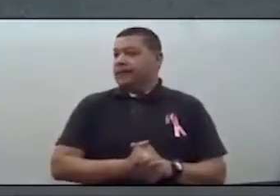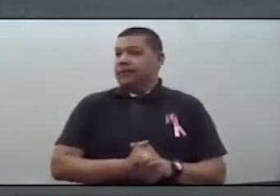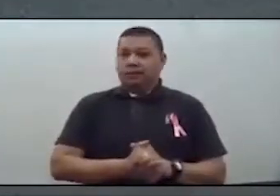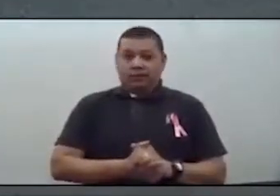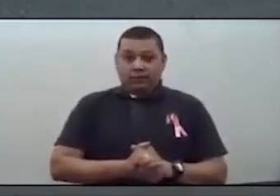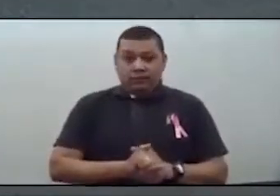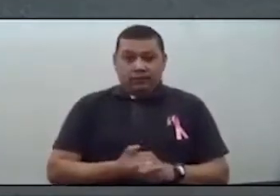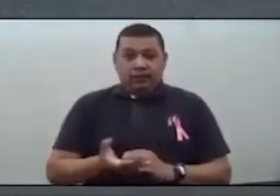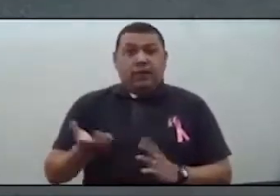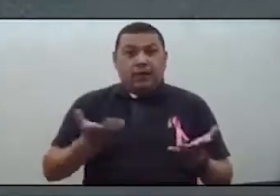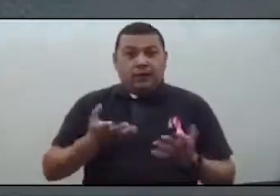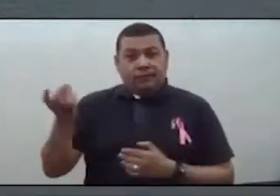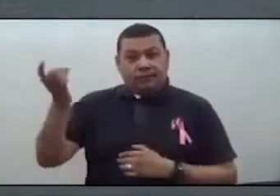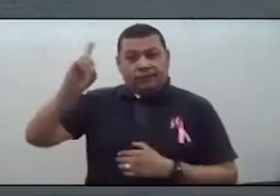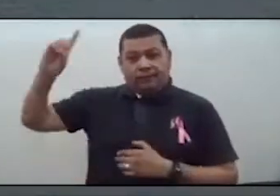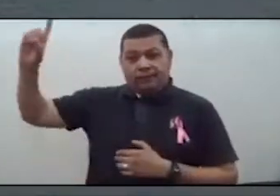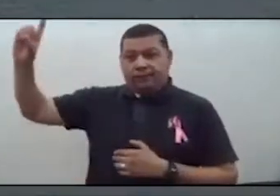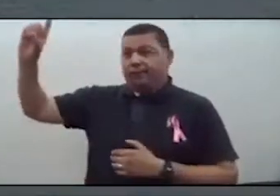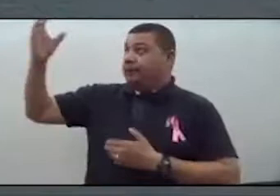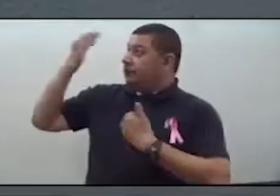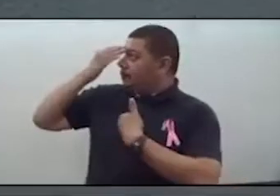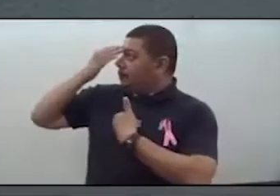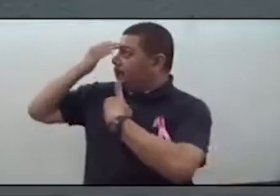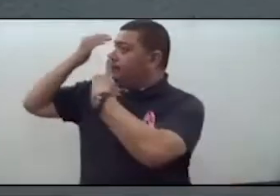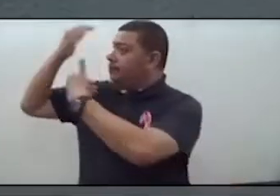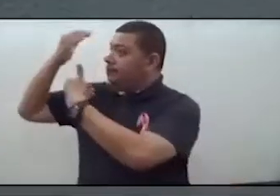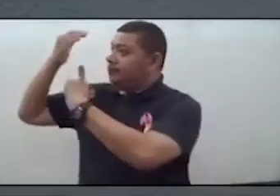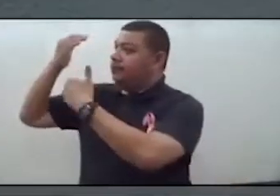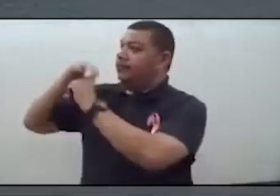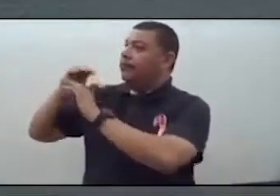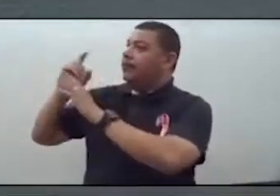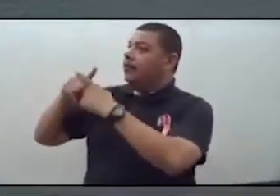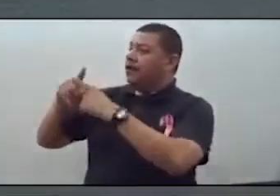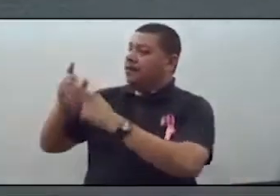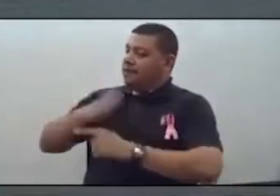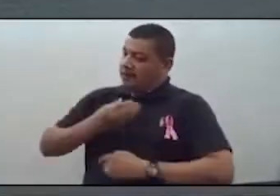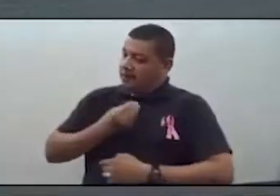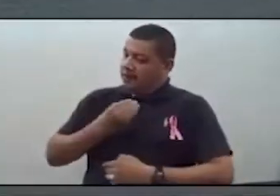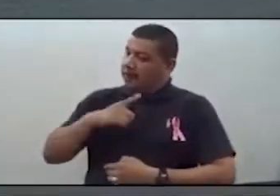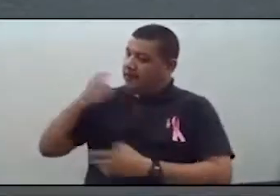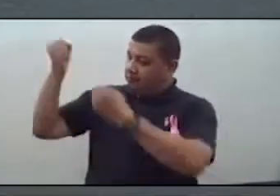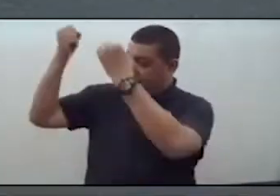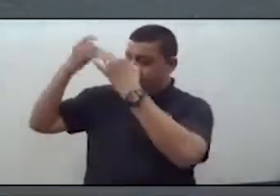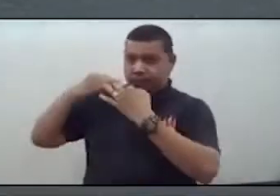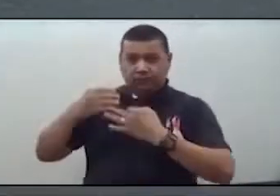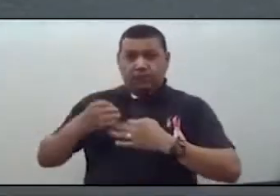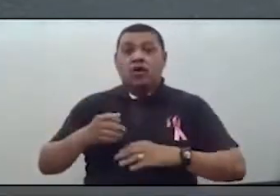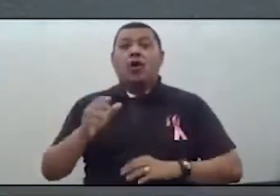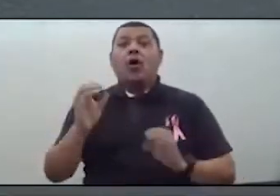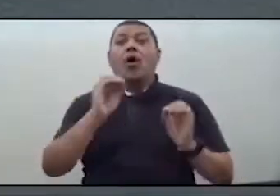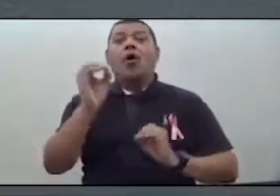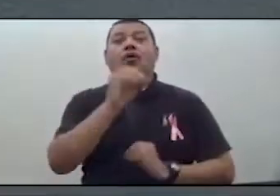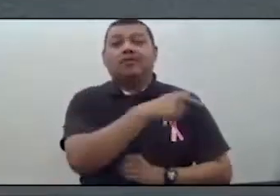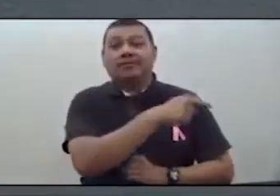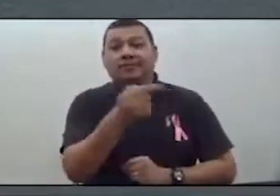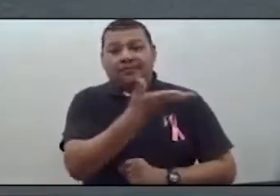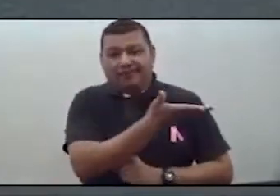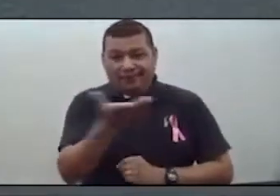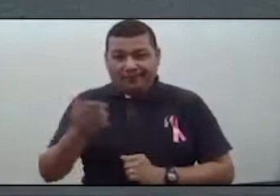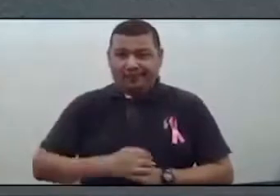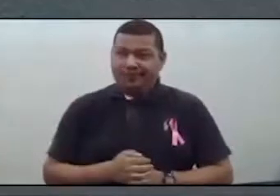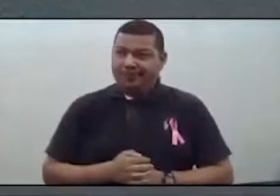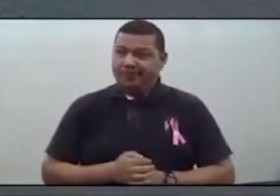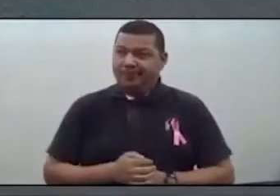agradecendo a Deus por tudo que ele tem feito pela minha vida, desejar a todos vocês uma ótima semana, desejar